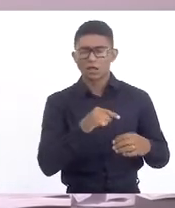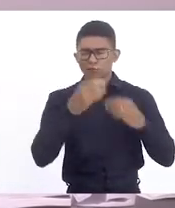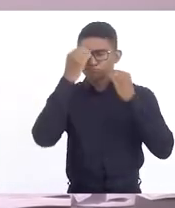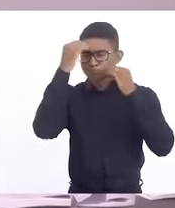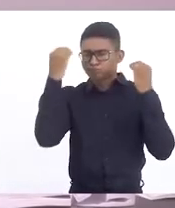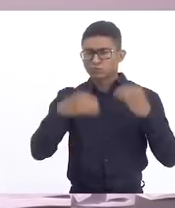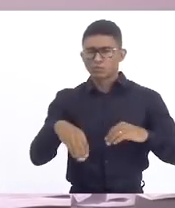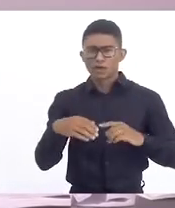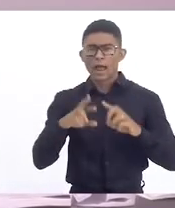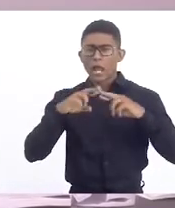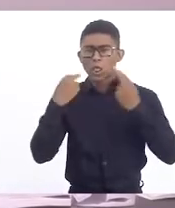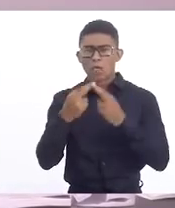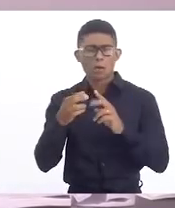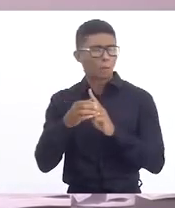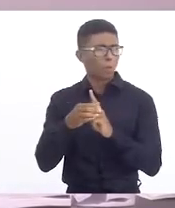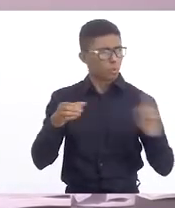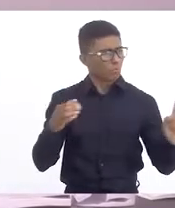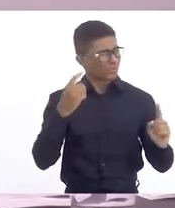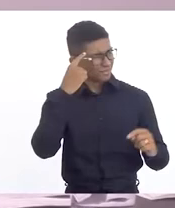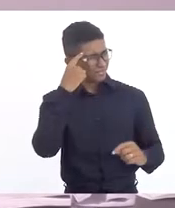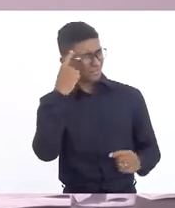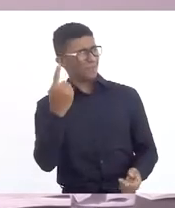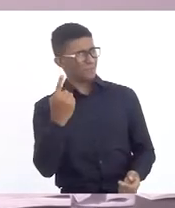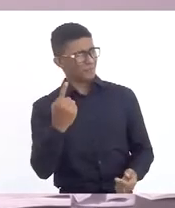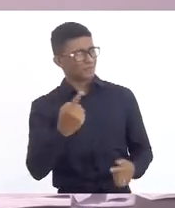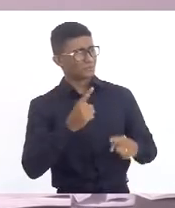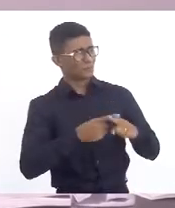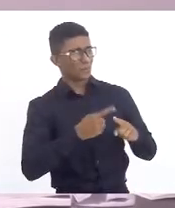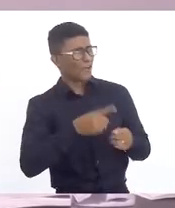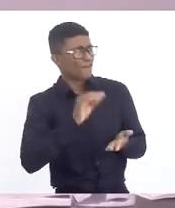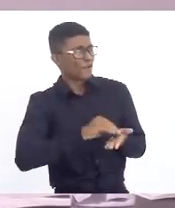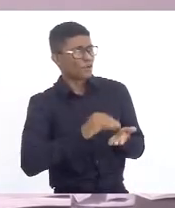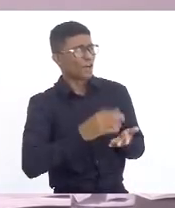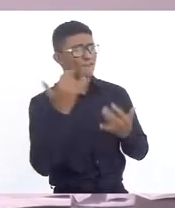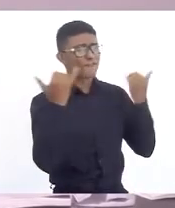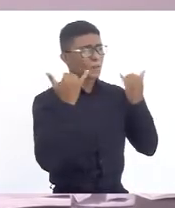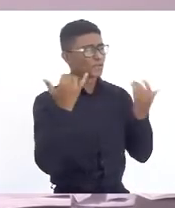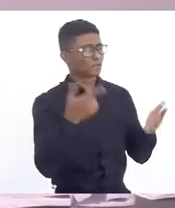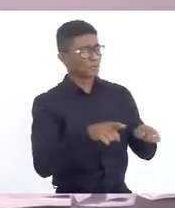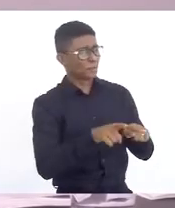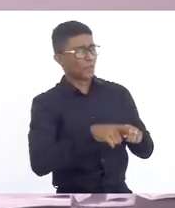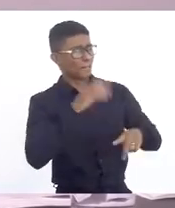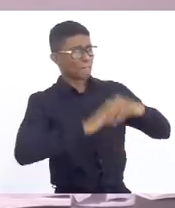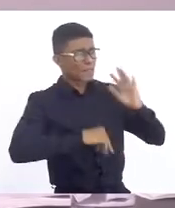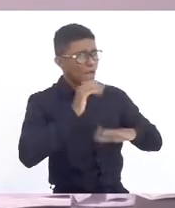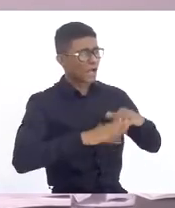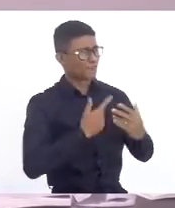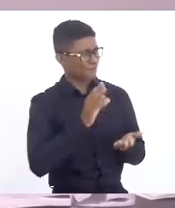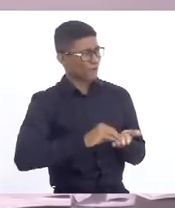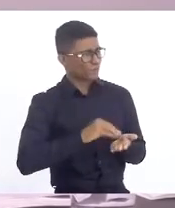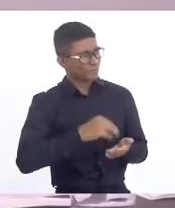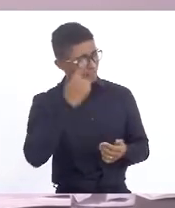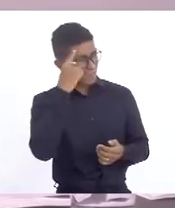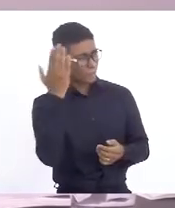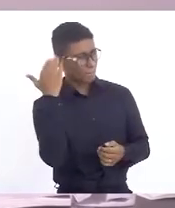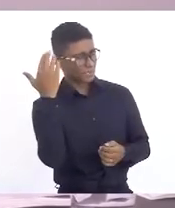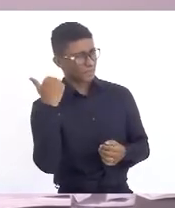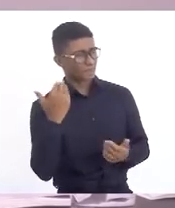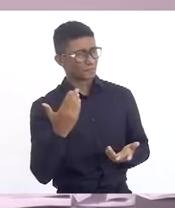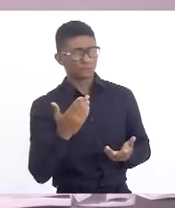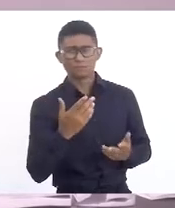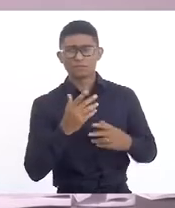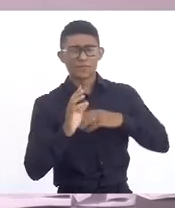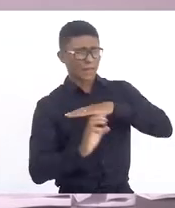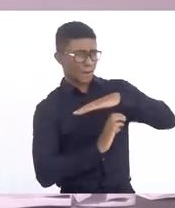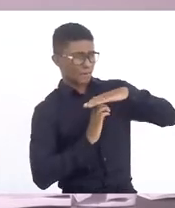audiência pública e foi embora. Por total desinformação, por falta de gestão, por falta de competência e com dinheiro que dava, a CEDAE sempre deu